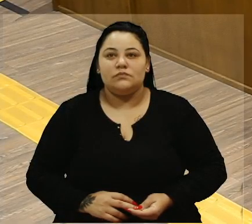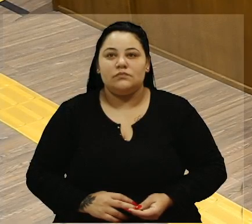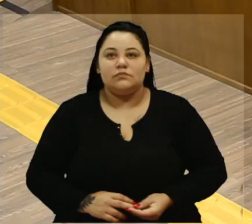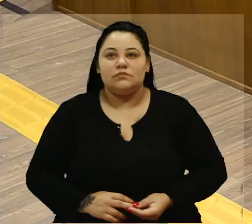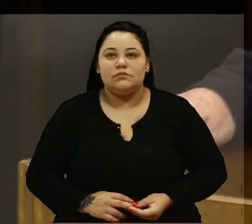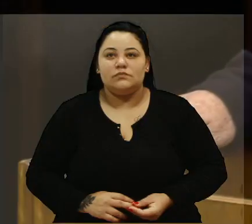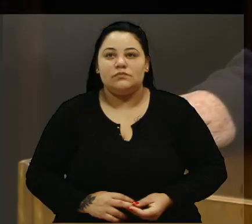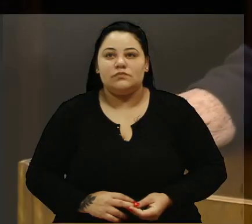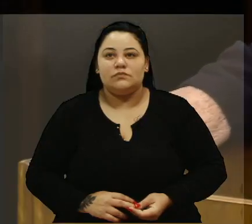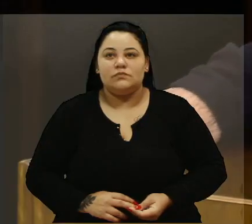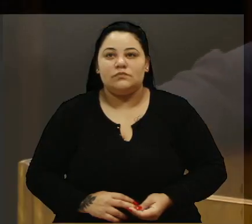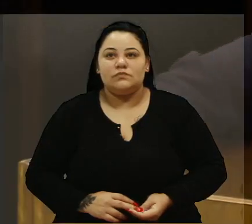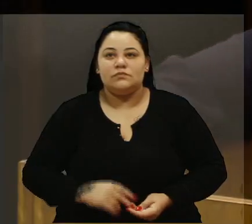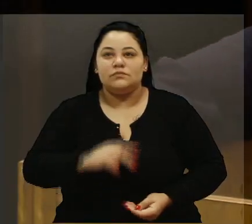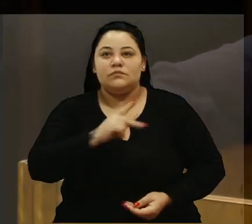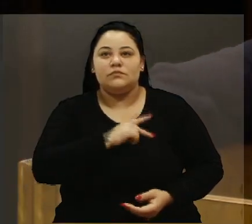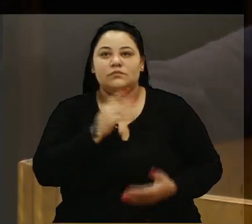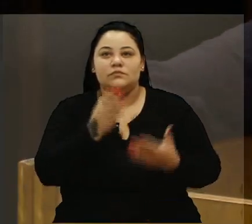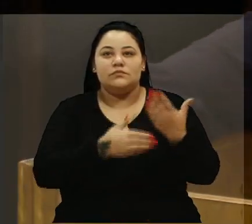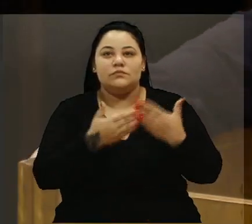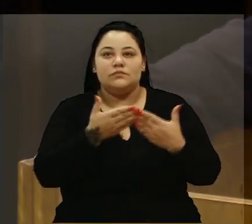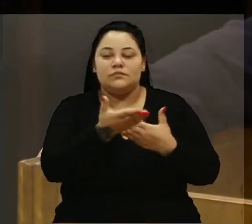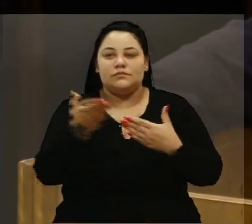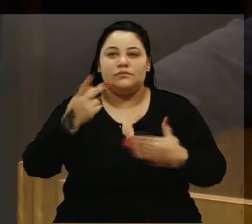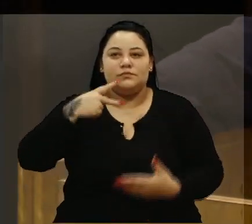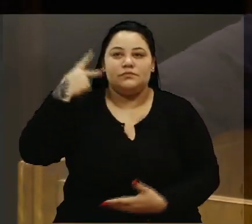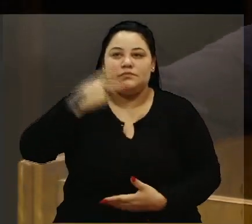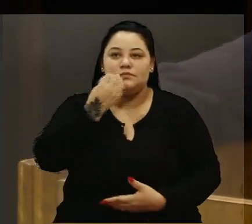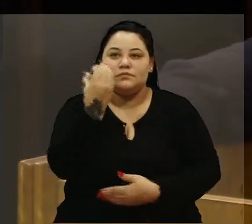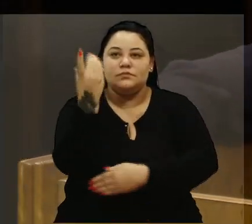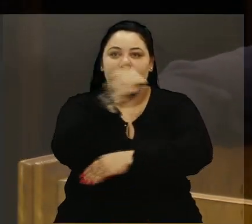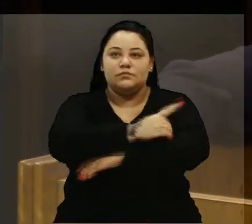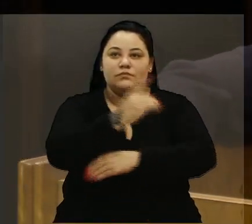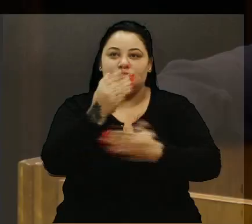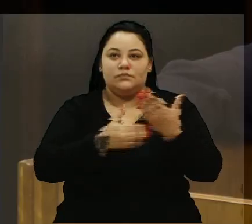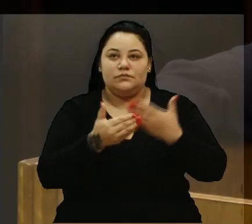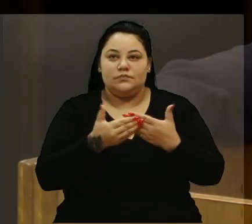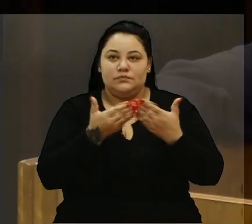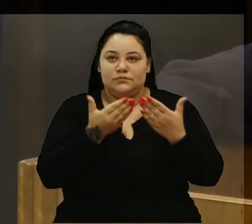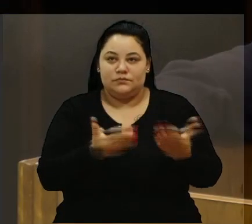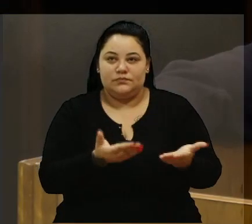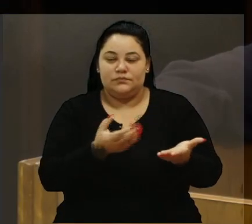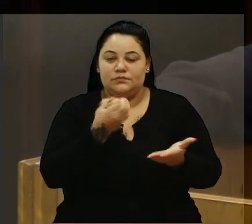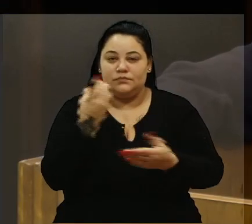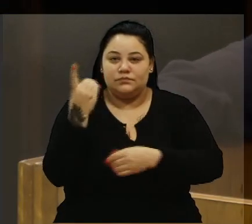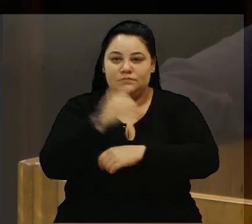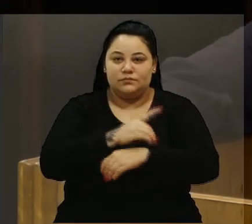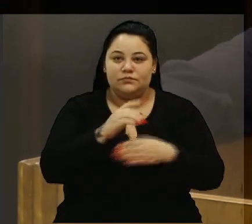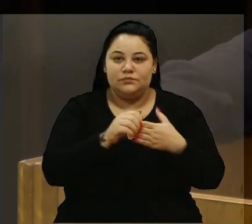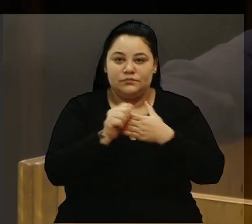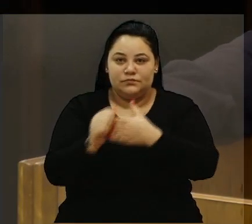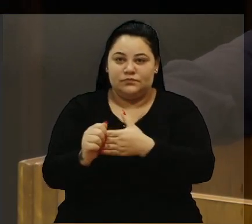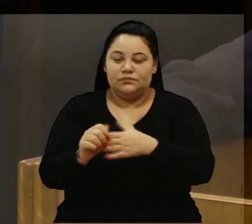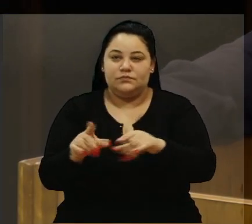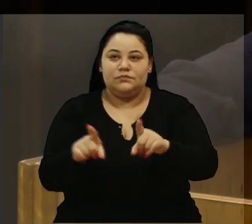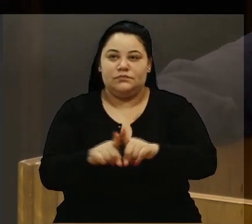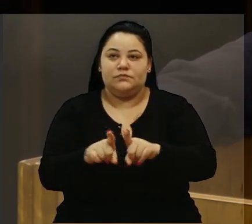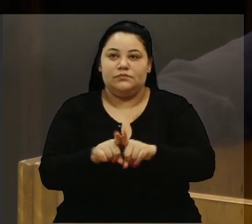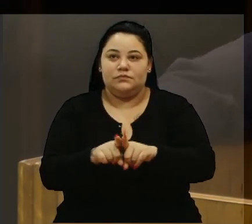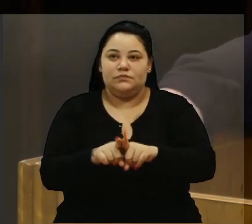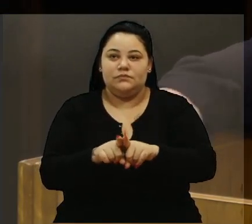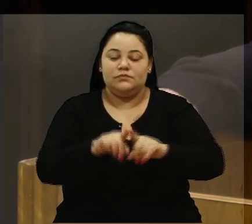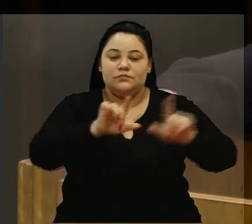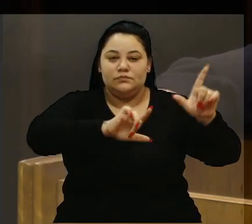Senhor presidente, senhoras e senhores vereadores, meu bom dia a todos. Bom dia a todos que nos acompanham pela